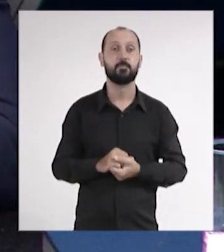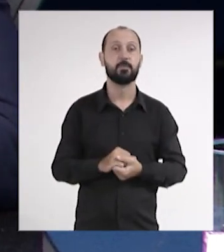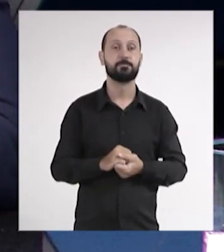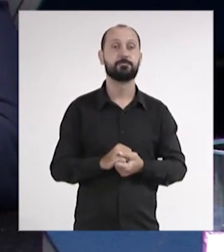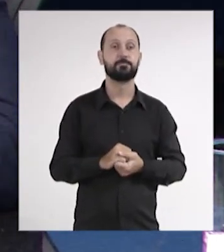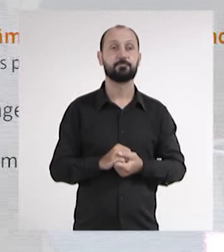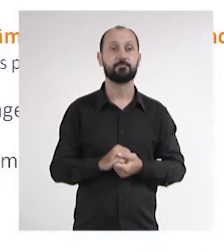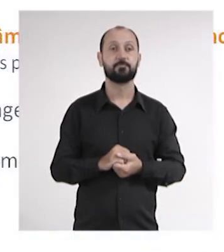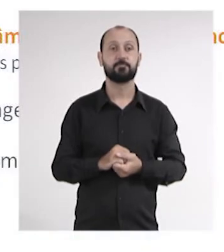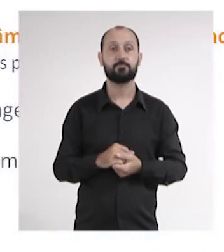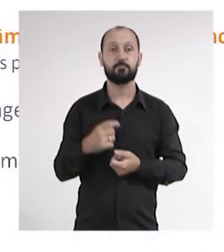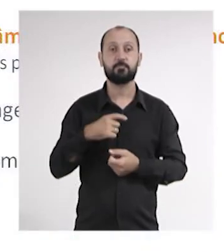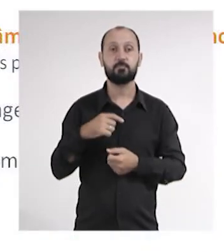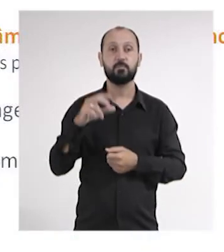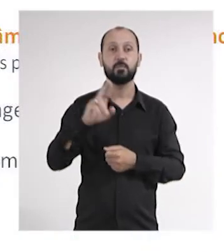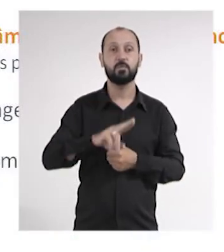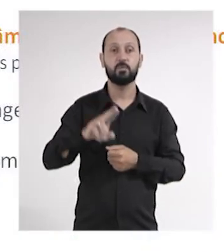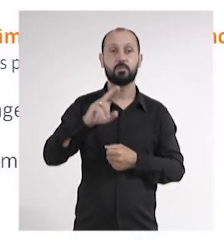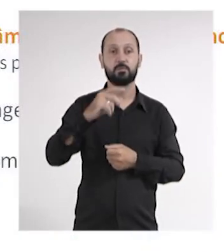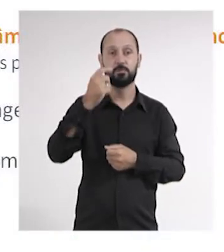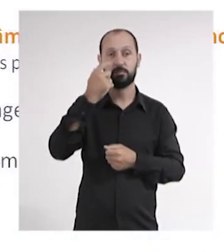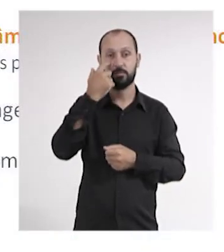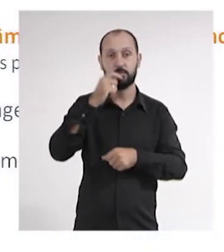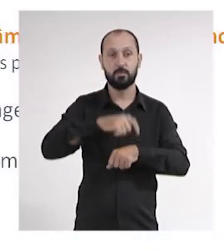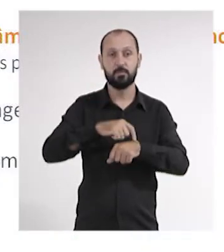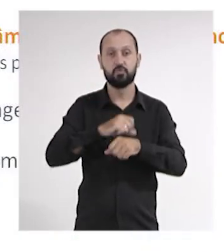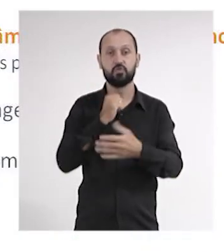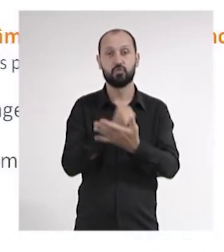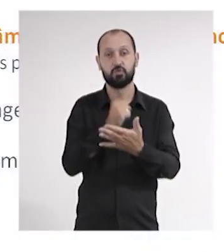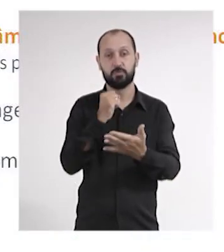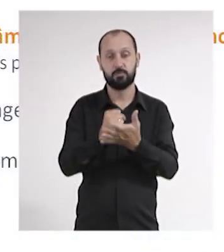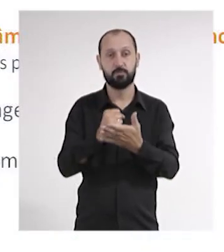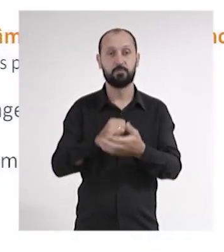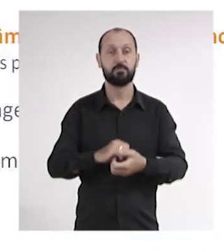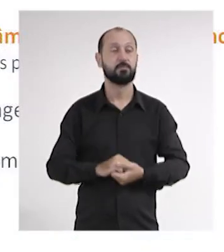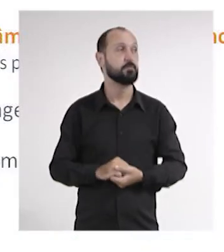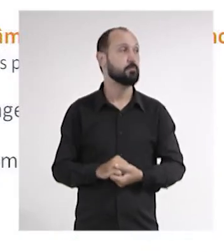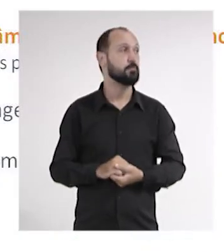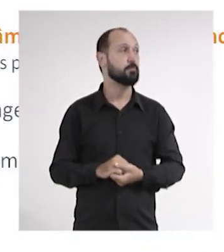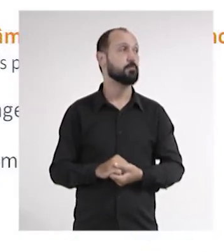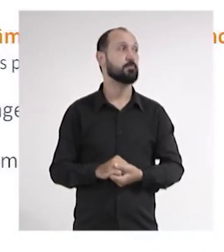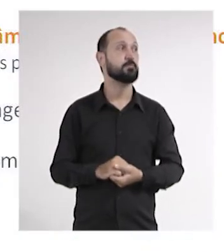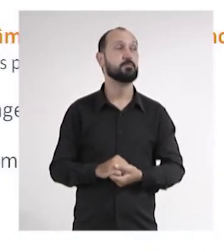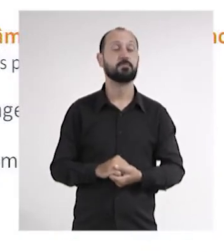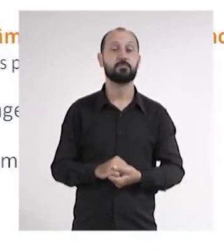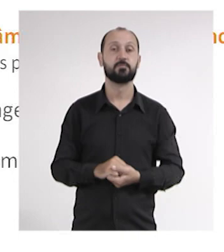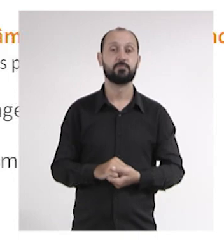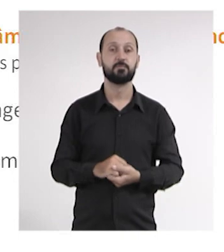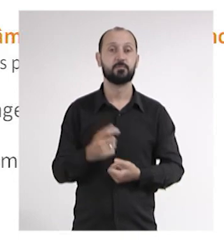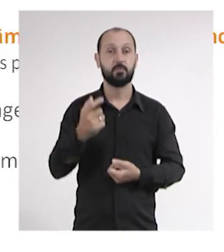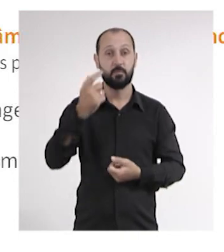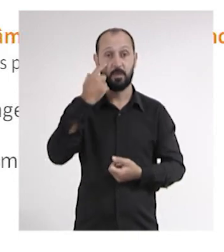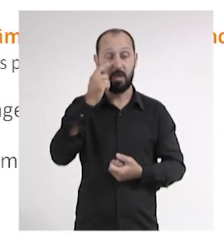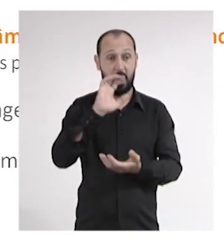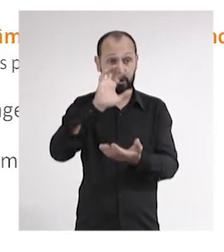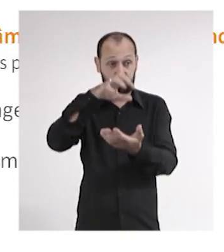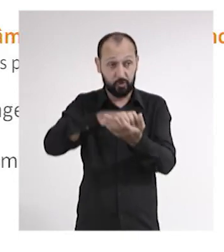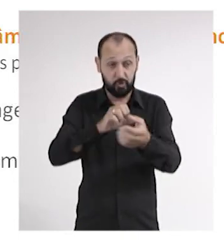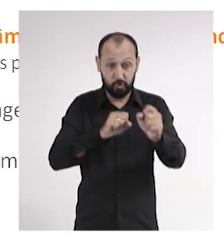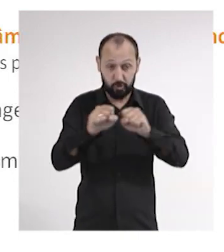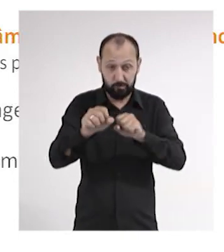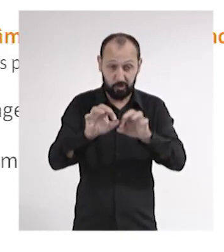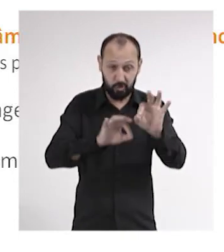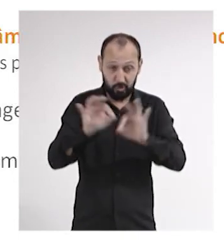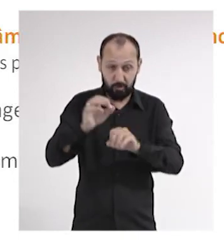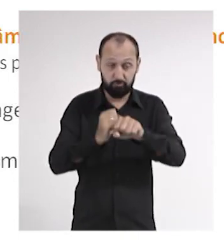regulatórias adotadas nesta minuta de contrato. A agência desenvolveu um esforço